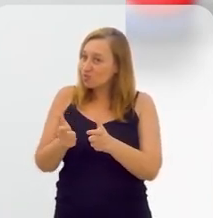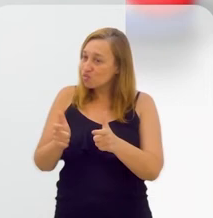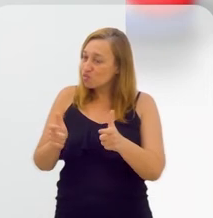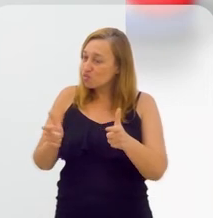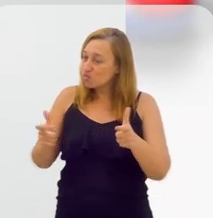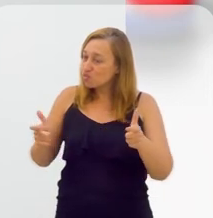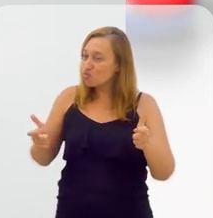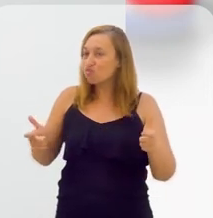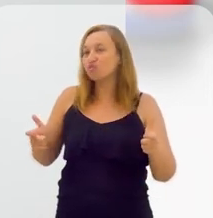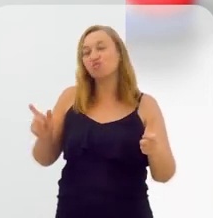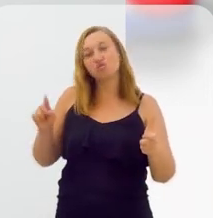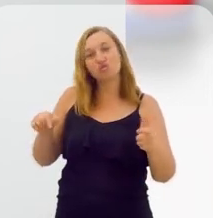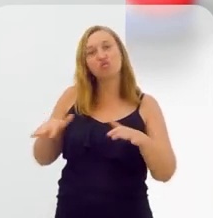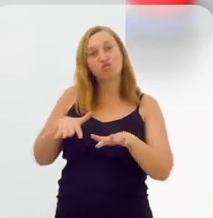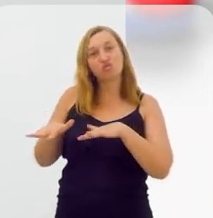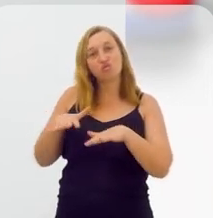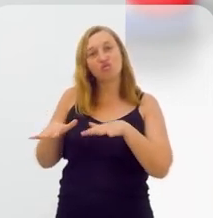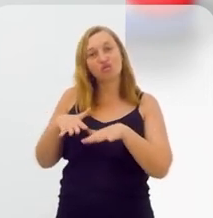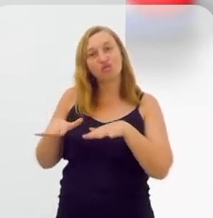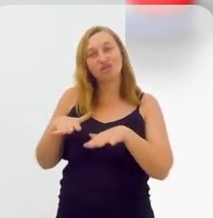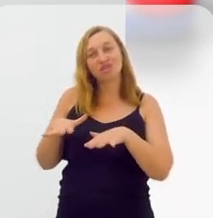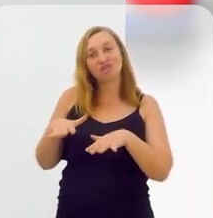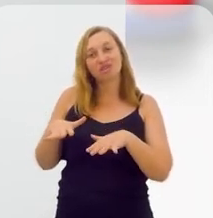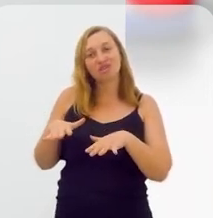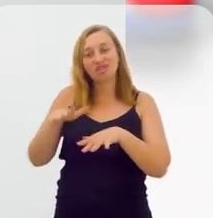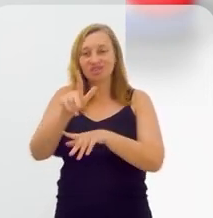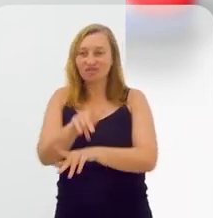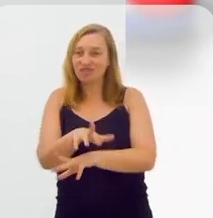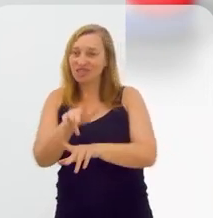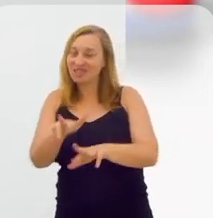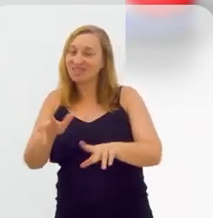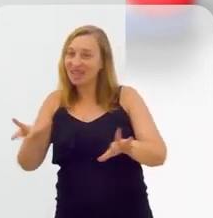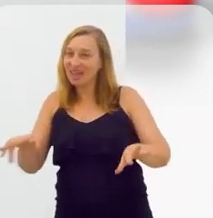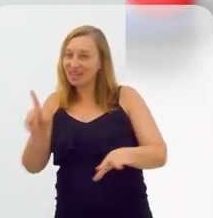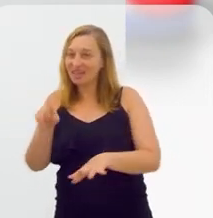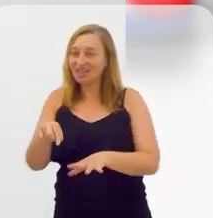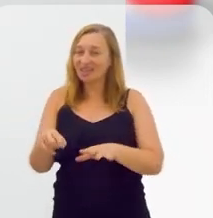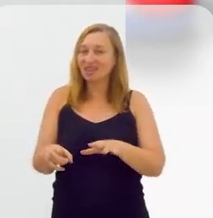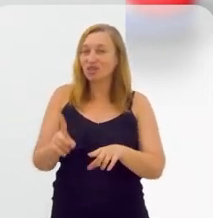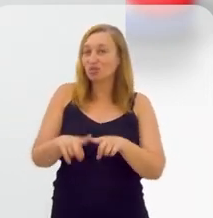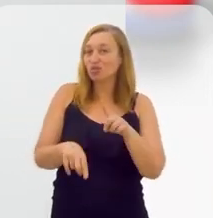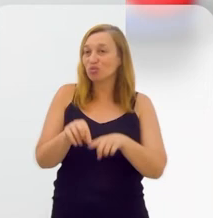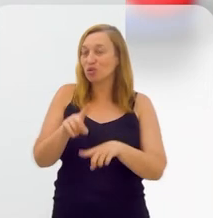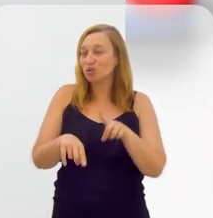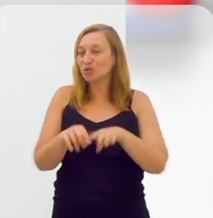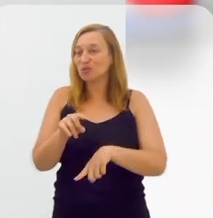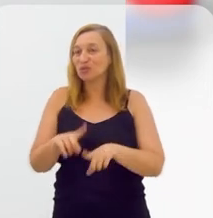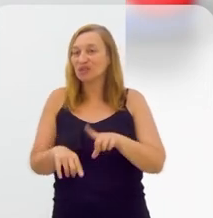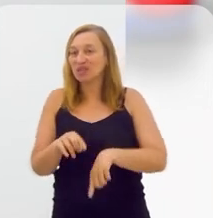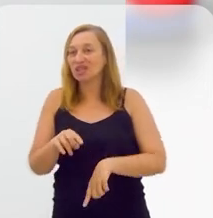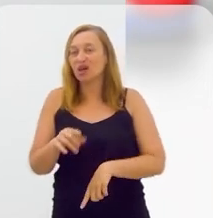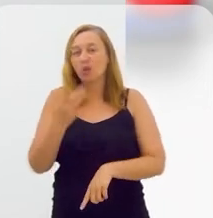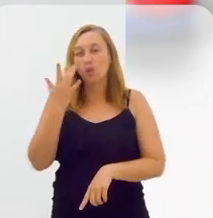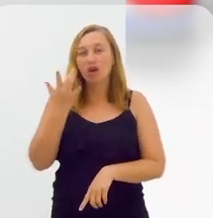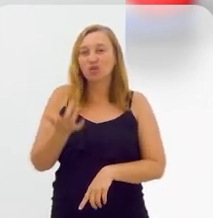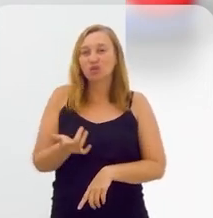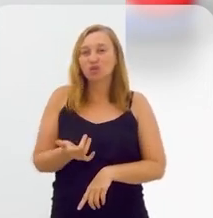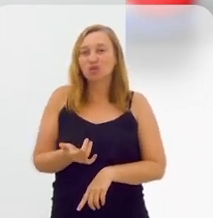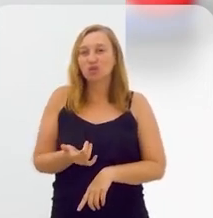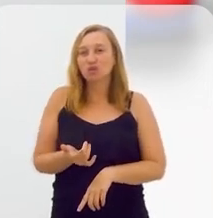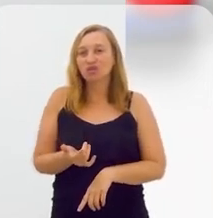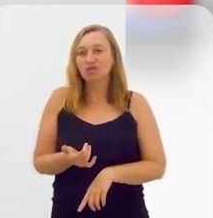grande, né, esse movimento é, e a diversidade, né, dos produtos. Eu